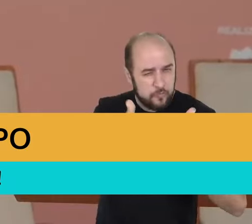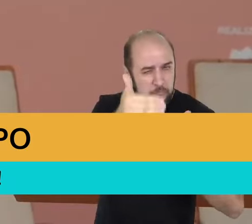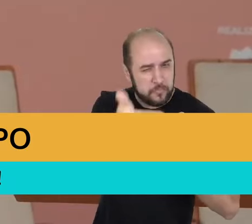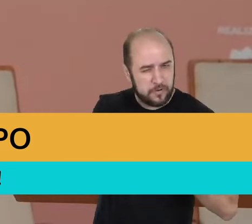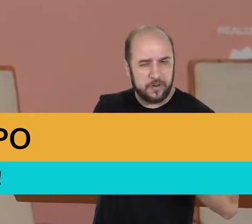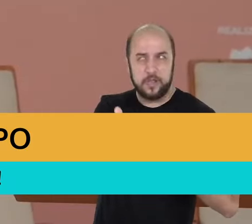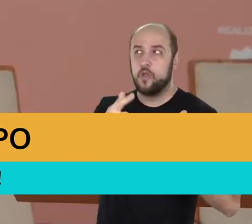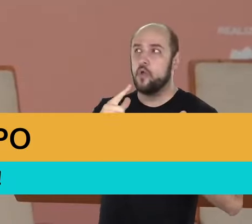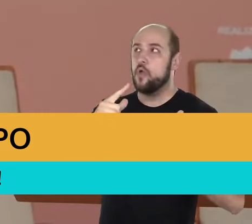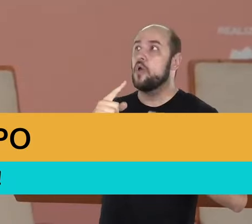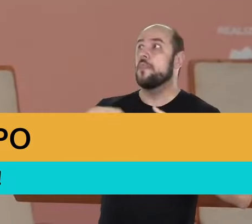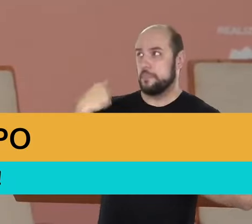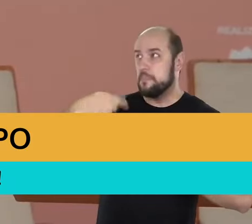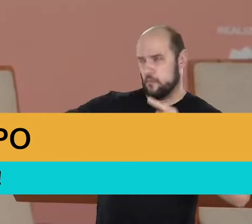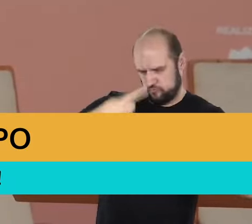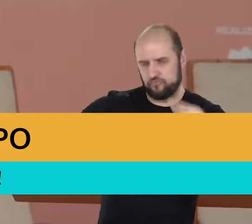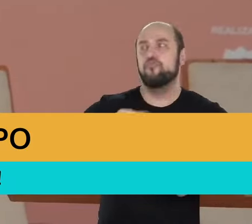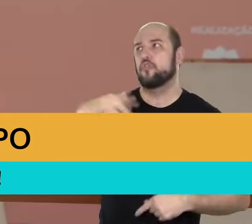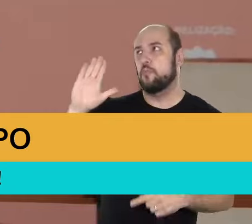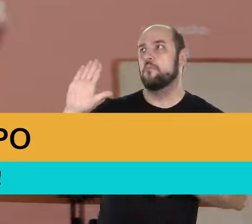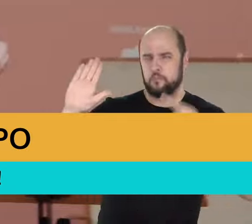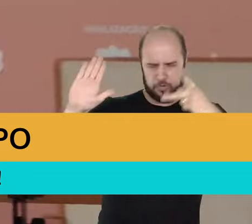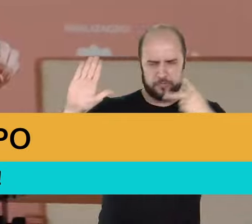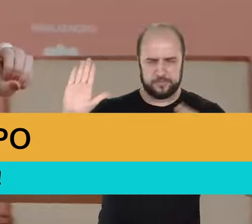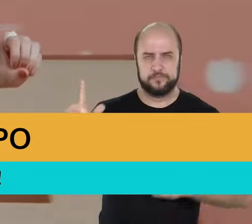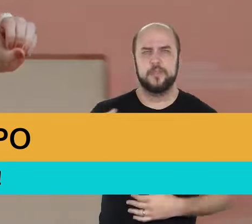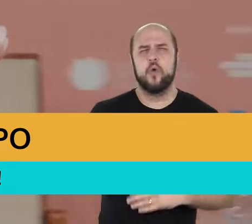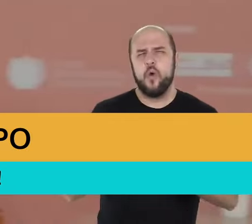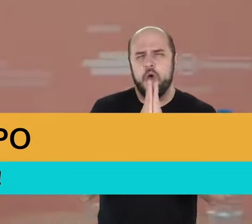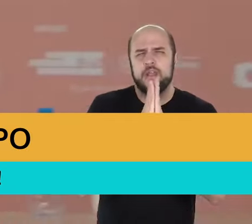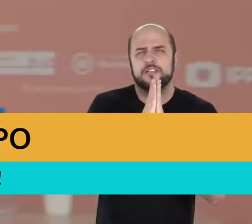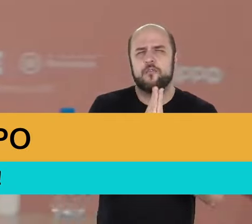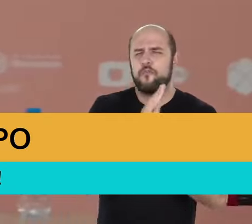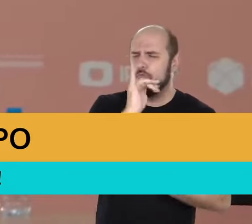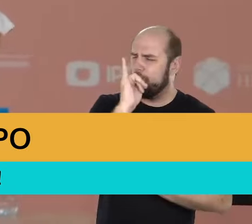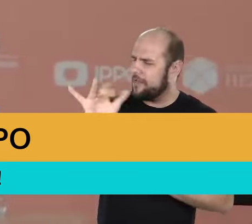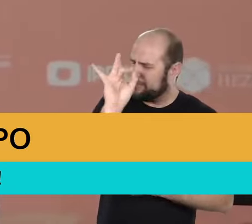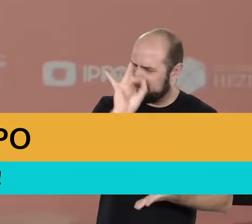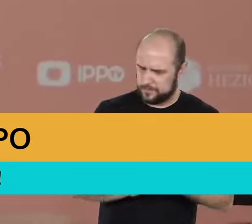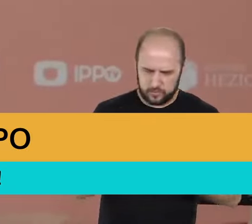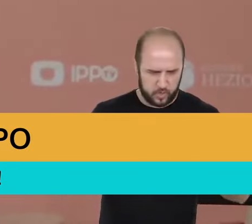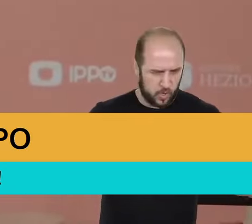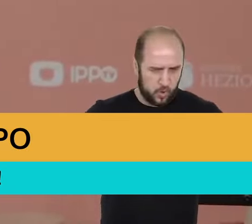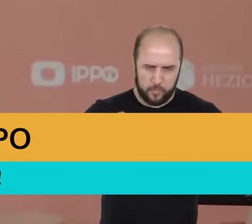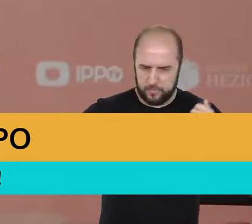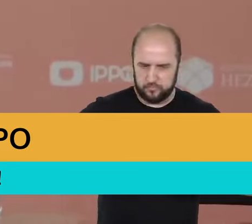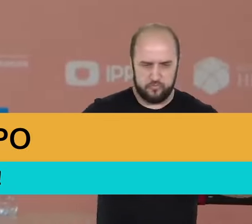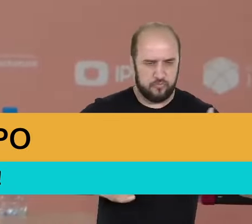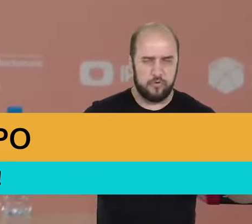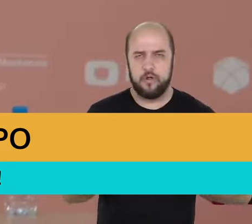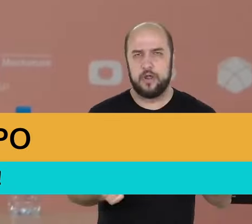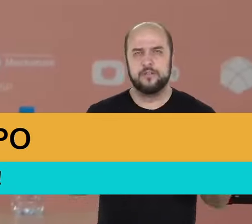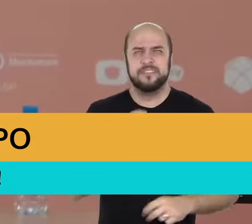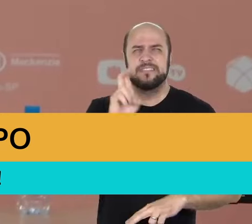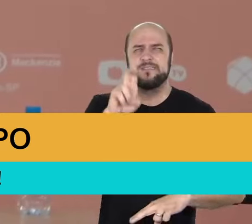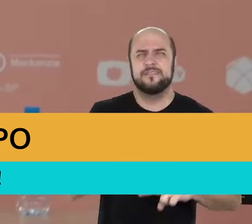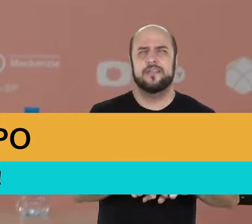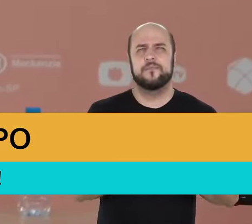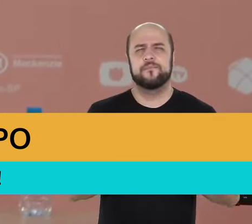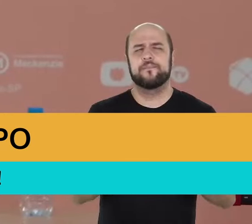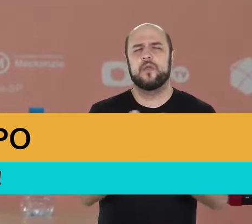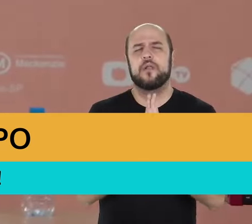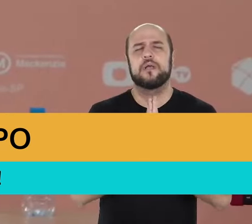Eu te prometo que eu faço. E eu fiz uma oração mais sincera da minha vida. Eu estava de roupa de esporte, que eu estava correndo na praia, sentei lá e